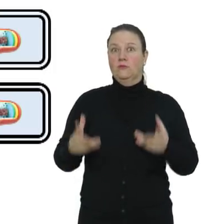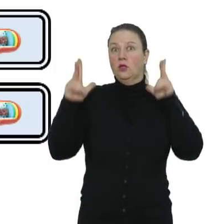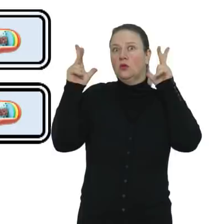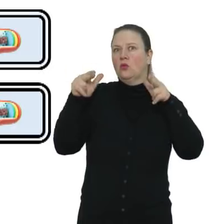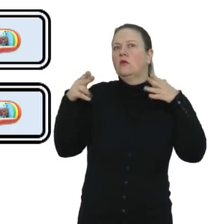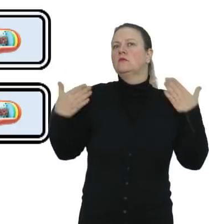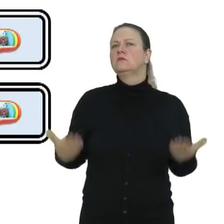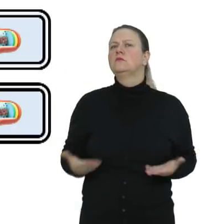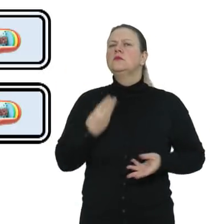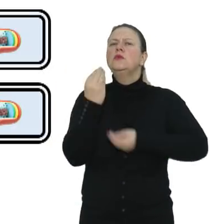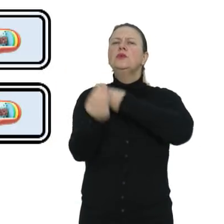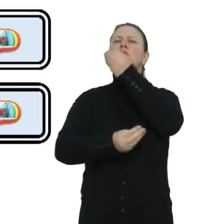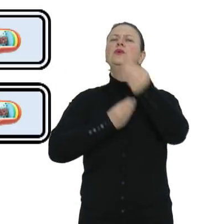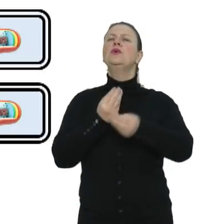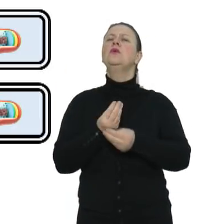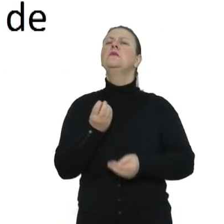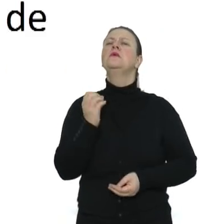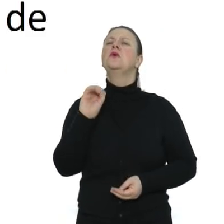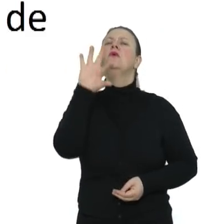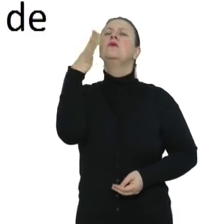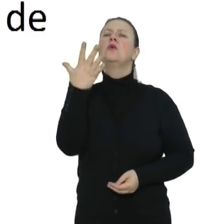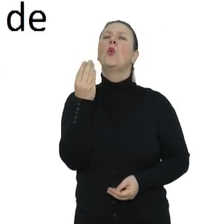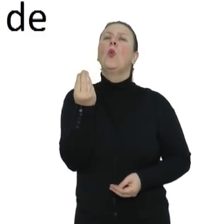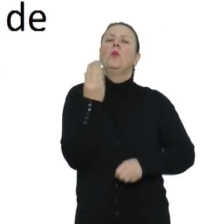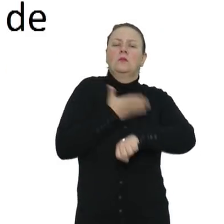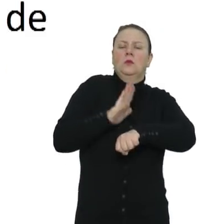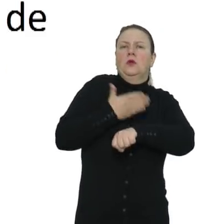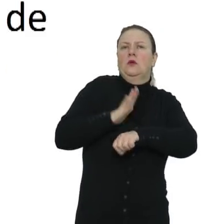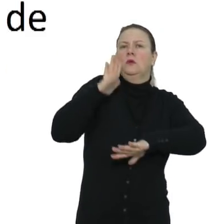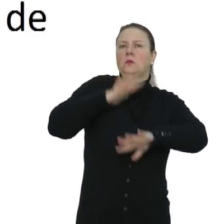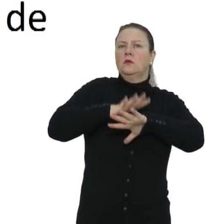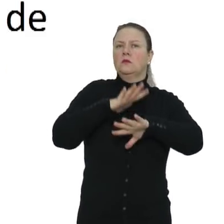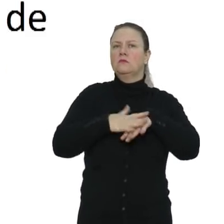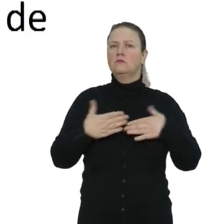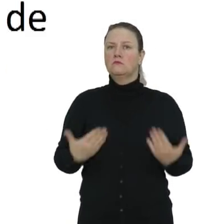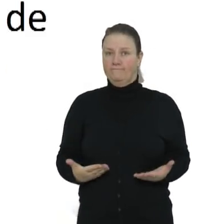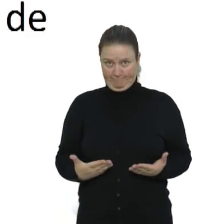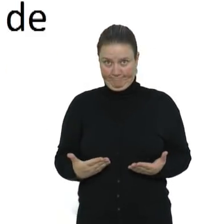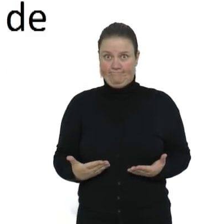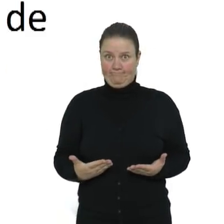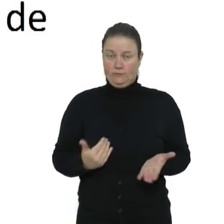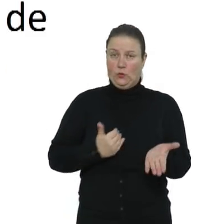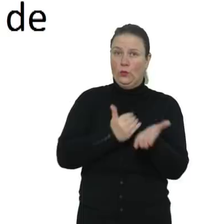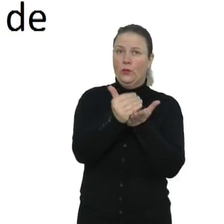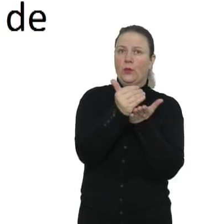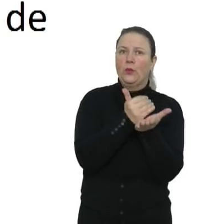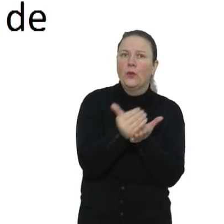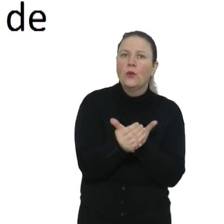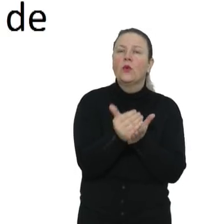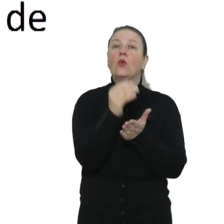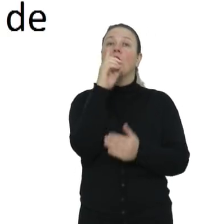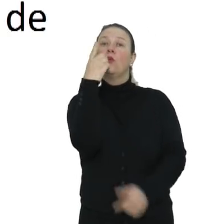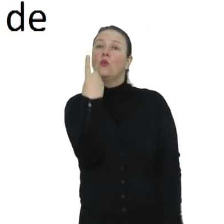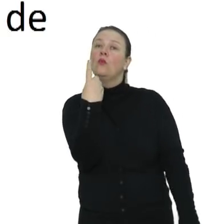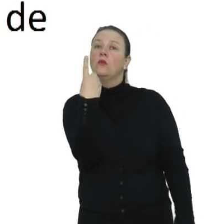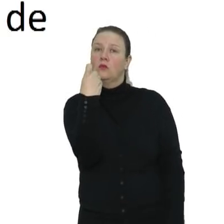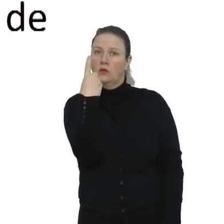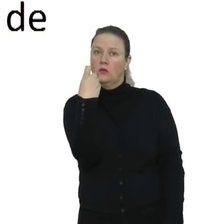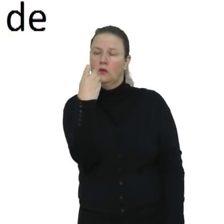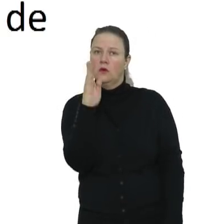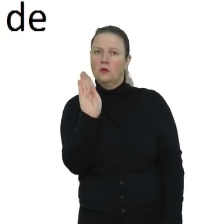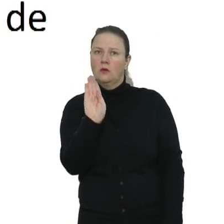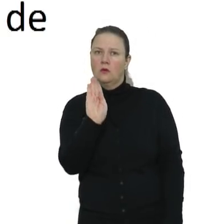idênticas. Mas aonde será que está a matemática nisso? Considere, inicialmente, uma bactéria que se